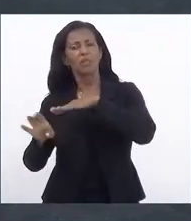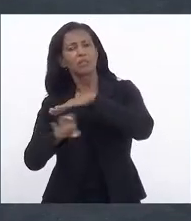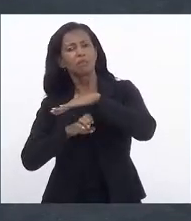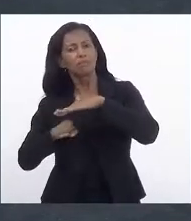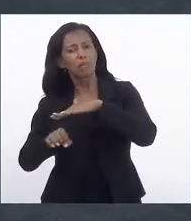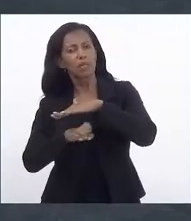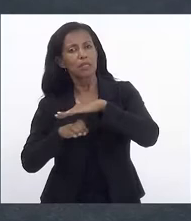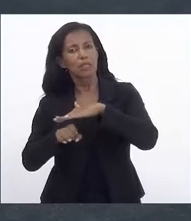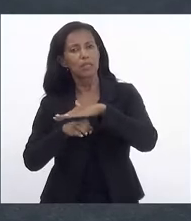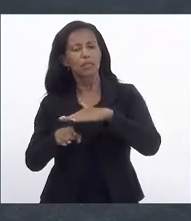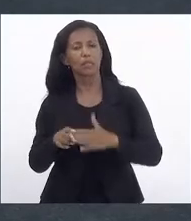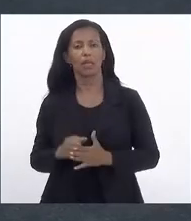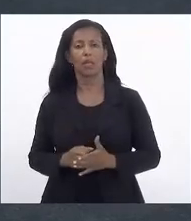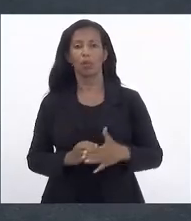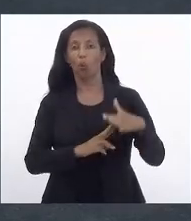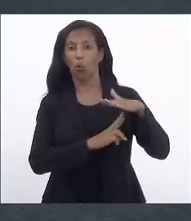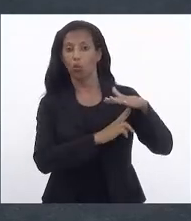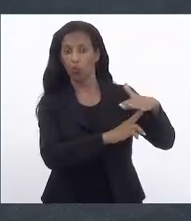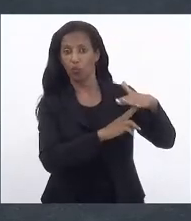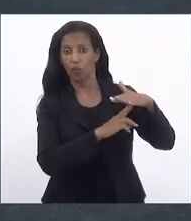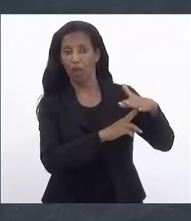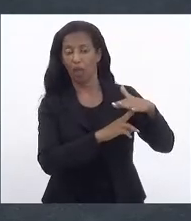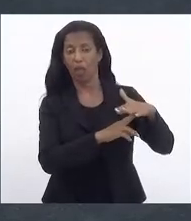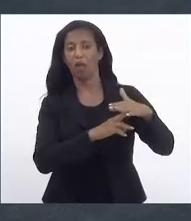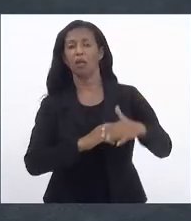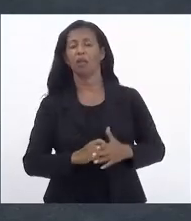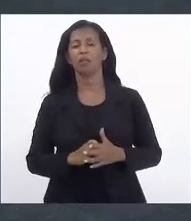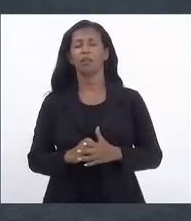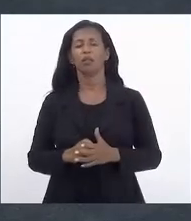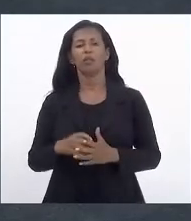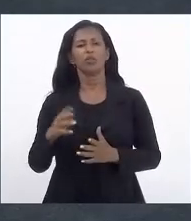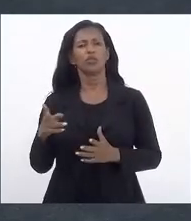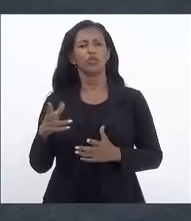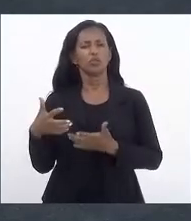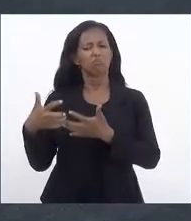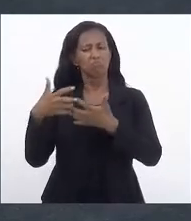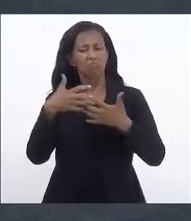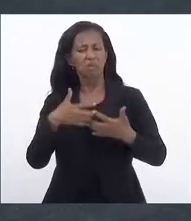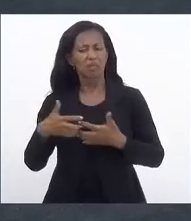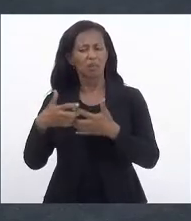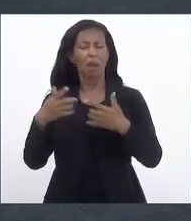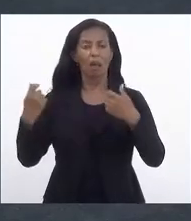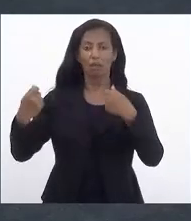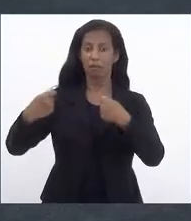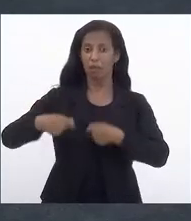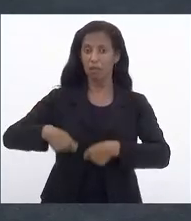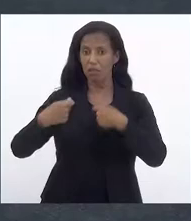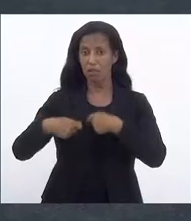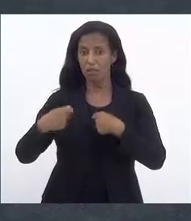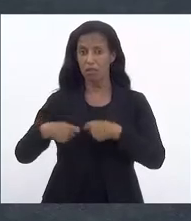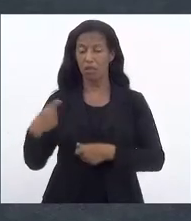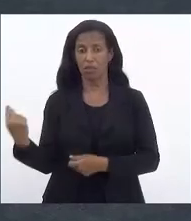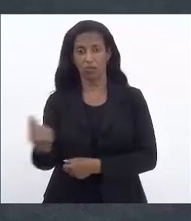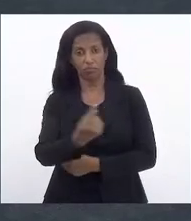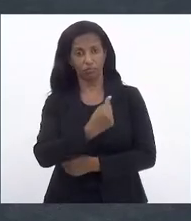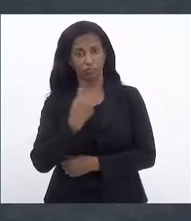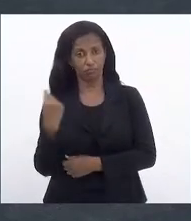do ramo rodoviário de transportadoras a necessidade de nós